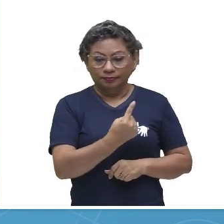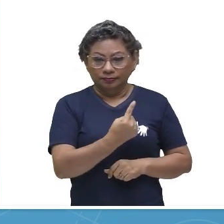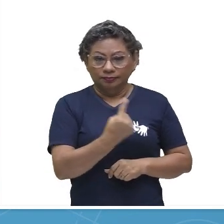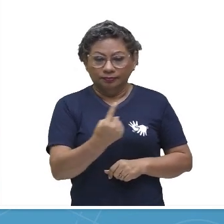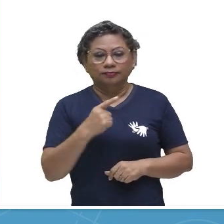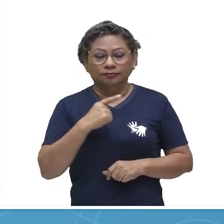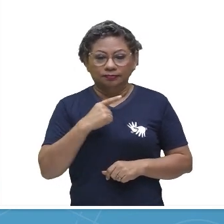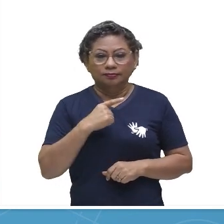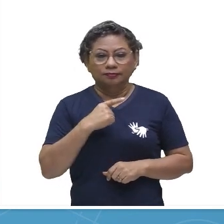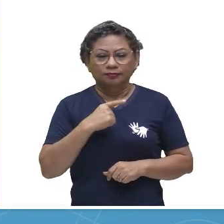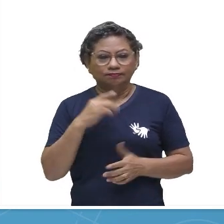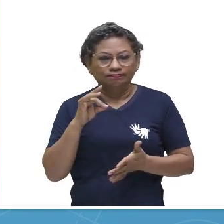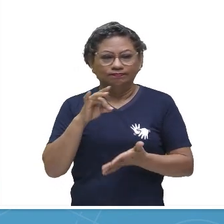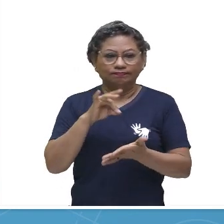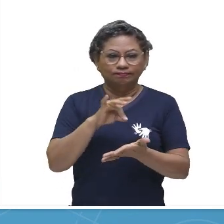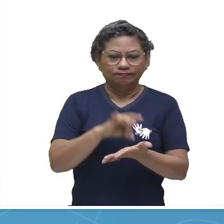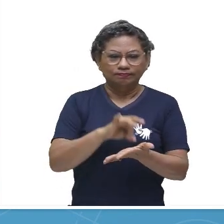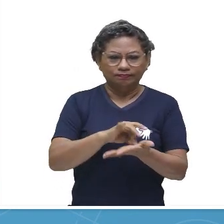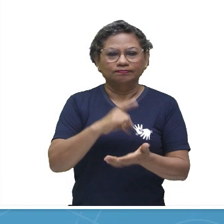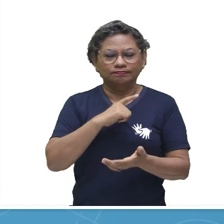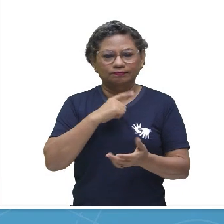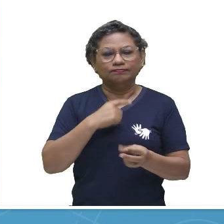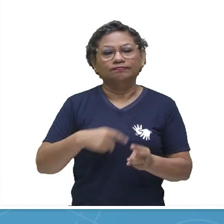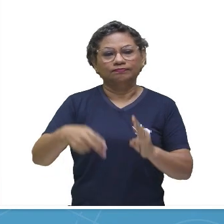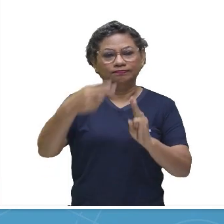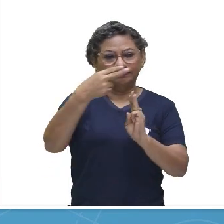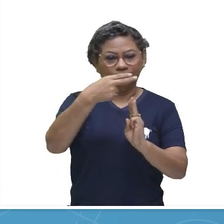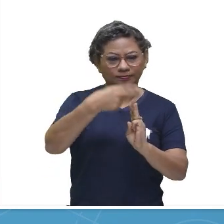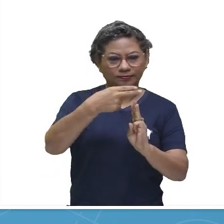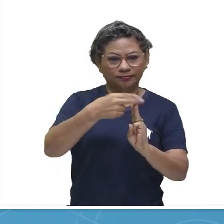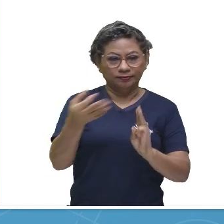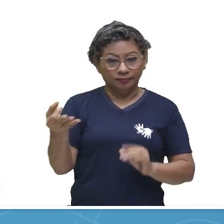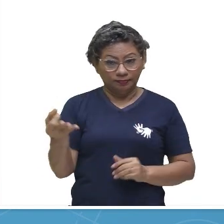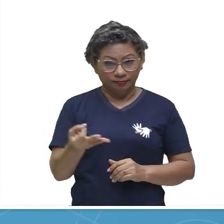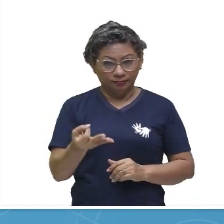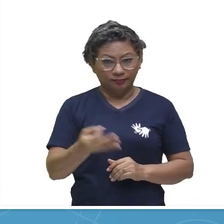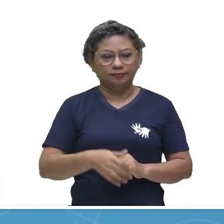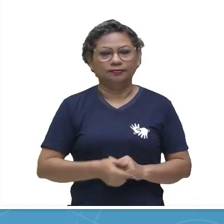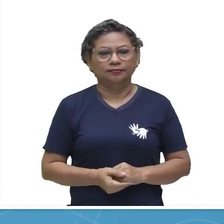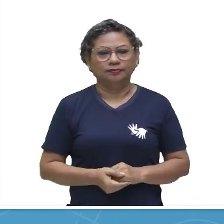deverá ser elevado separadamente ao expoente da potência. Perfeito?